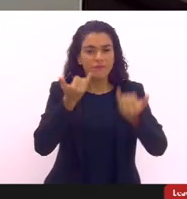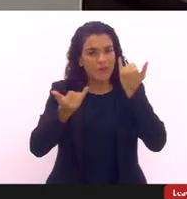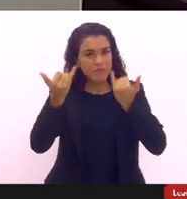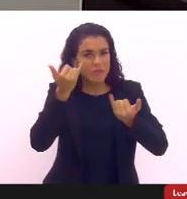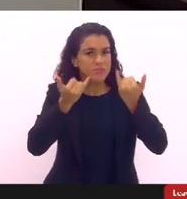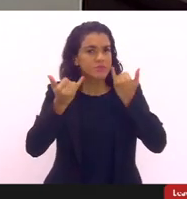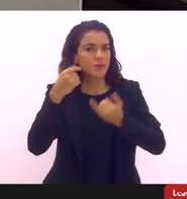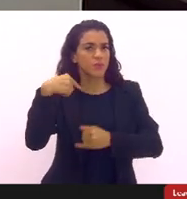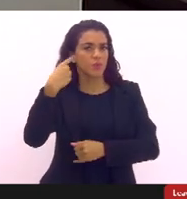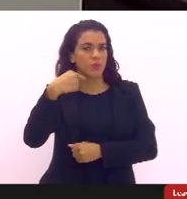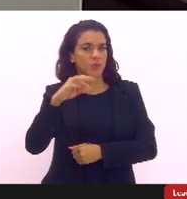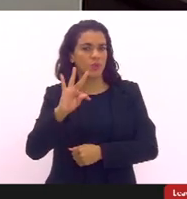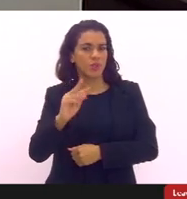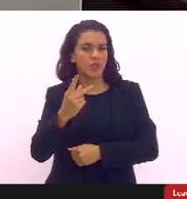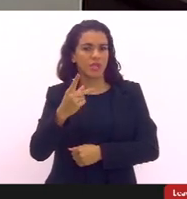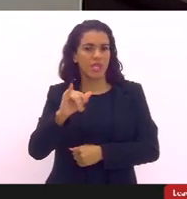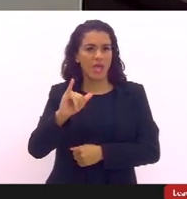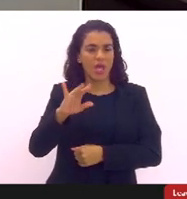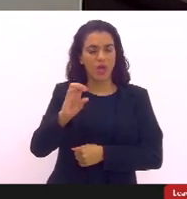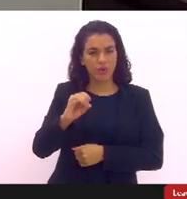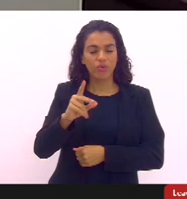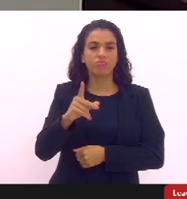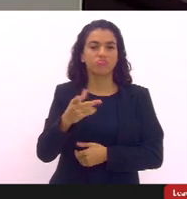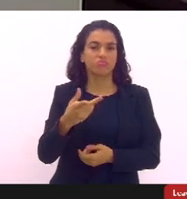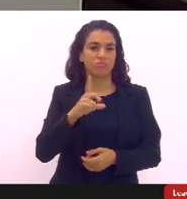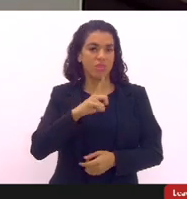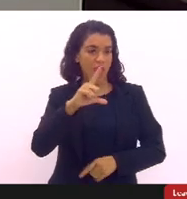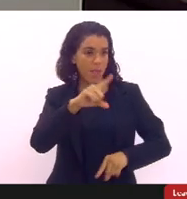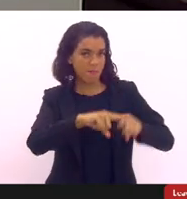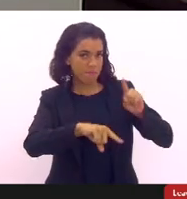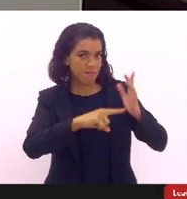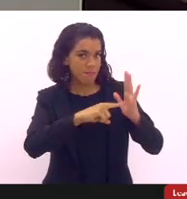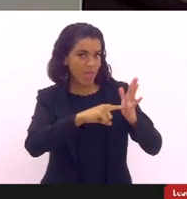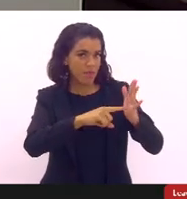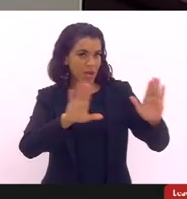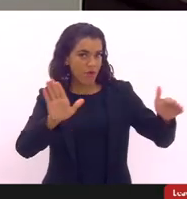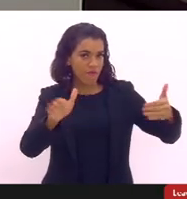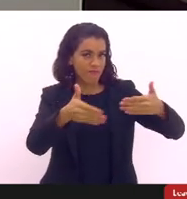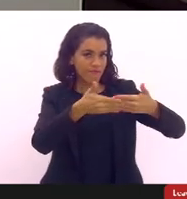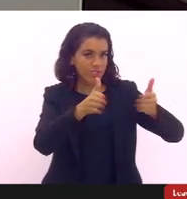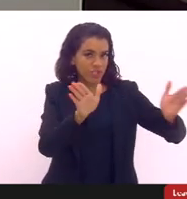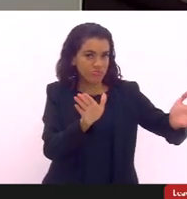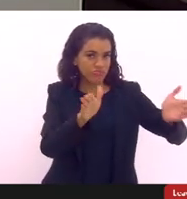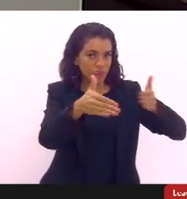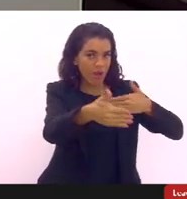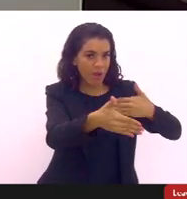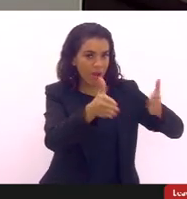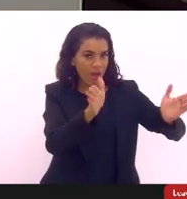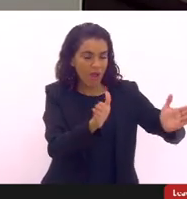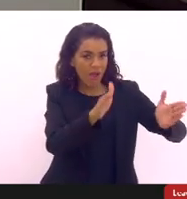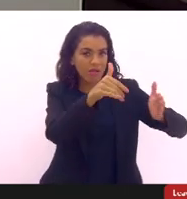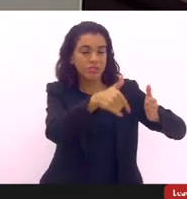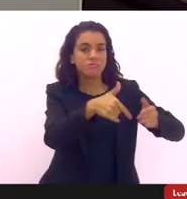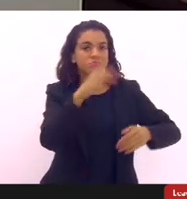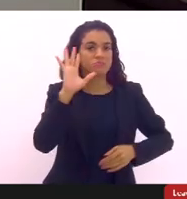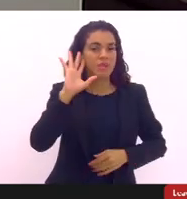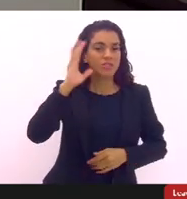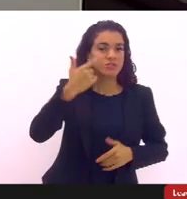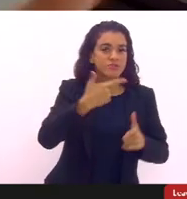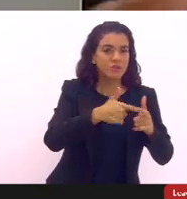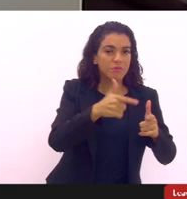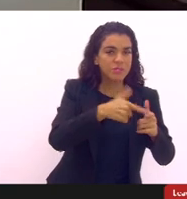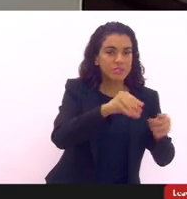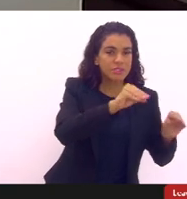doutor Tiago traz, né, de que tem um equipamento fechado numa caixa, que para ser solucionado, que tem que